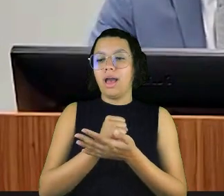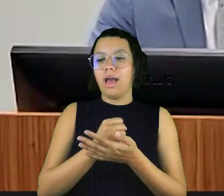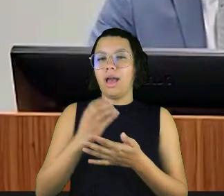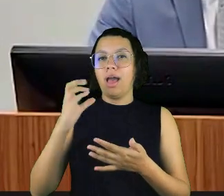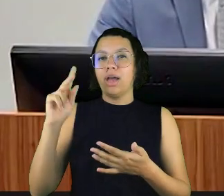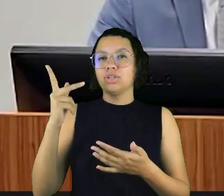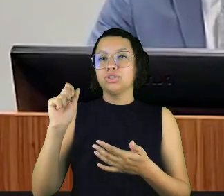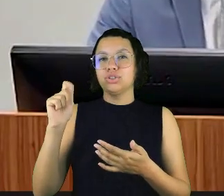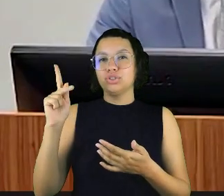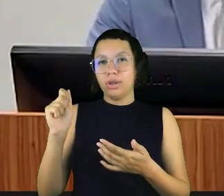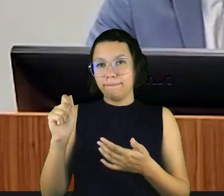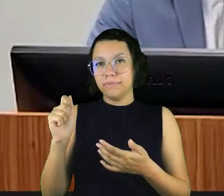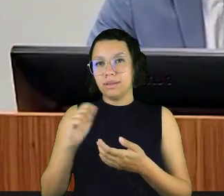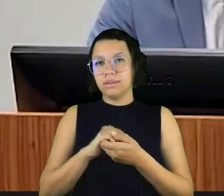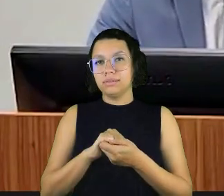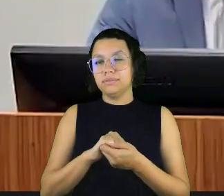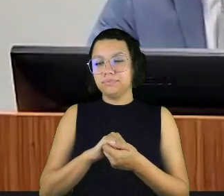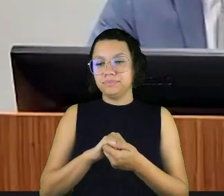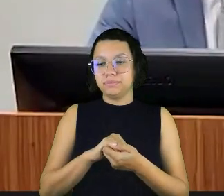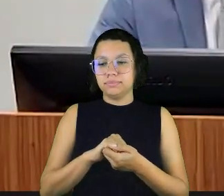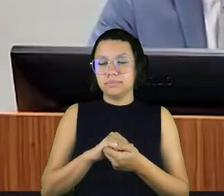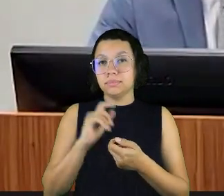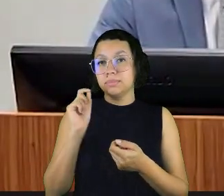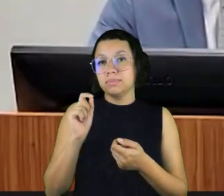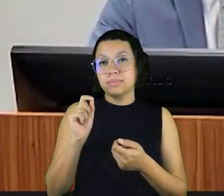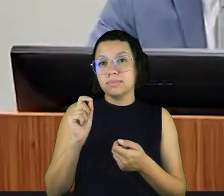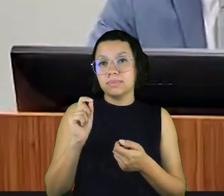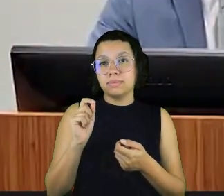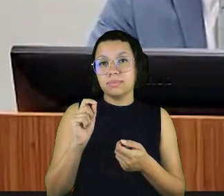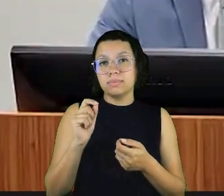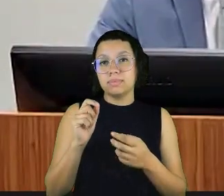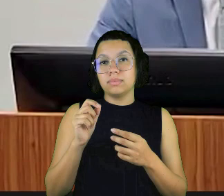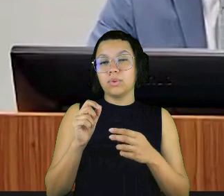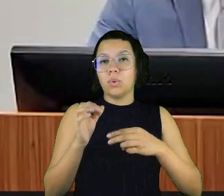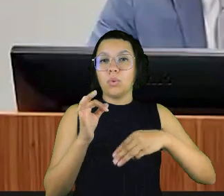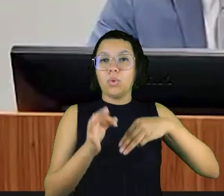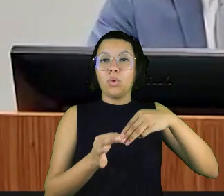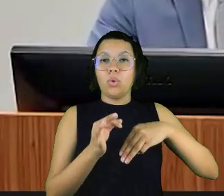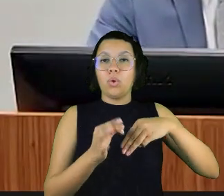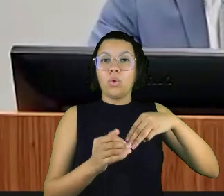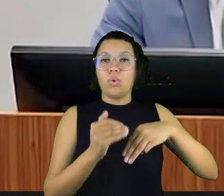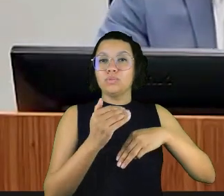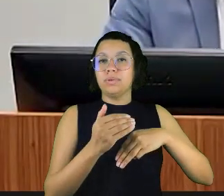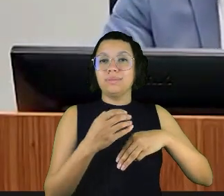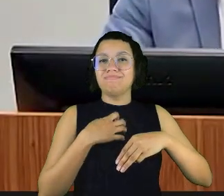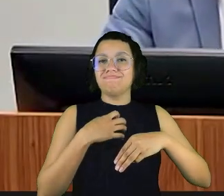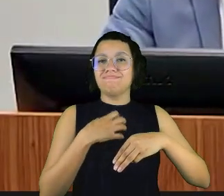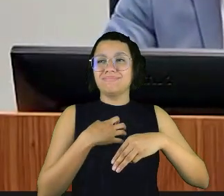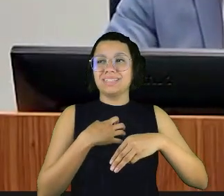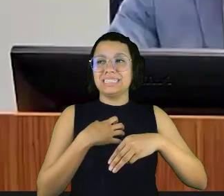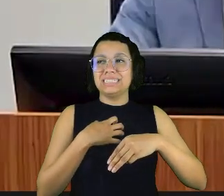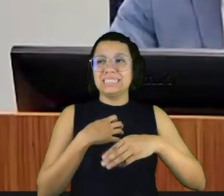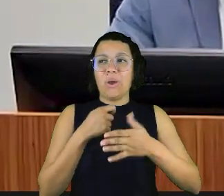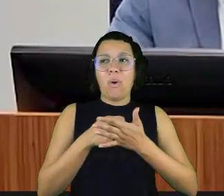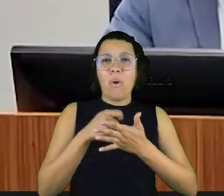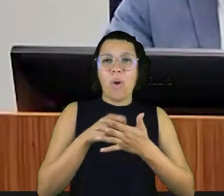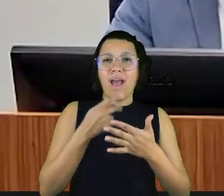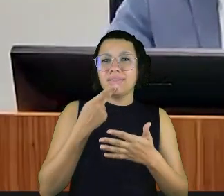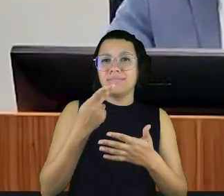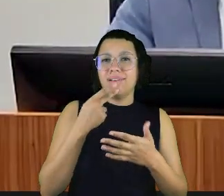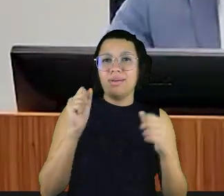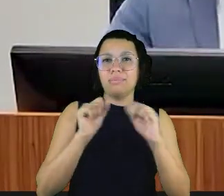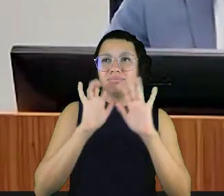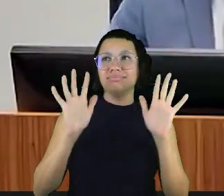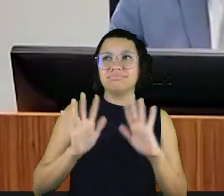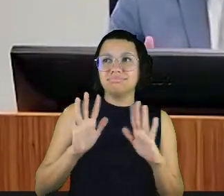que os ministros se sentem impelidos a dizer o óbvio, né? Eu não me senti